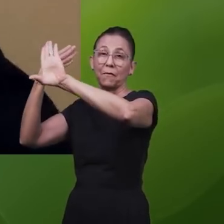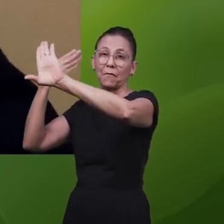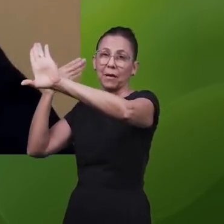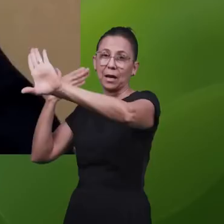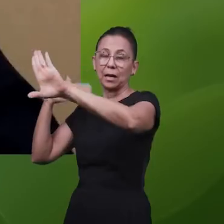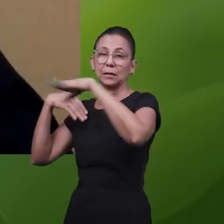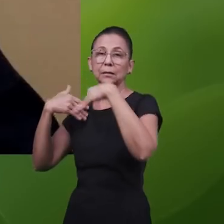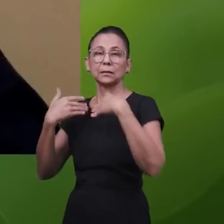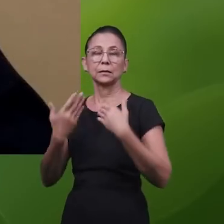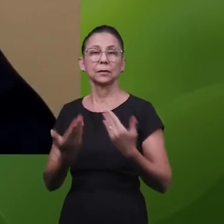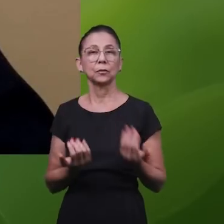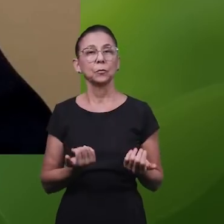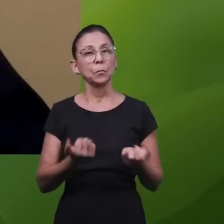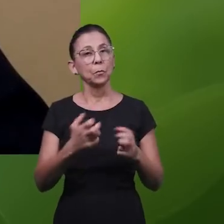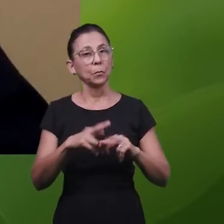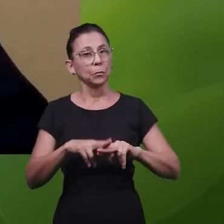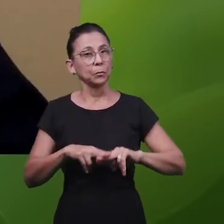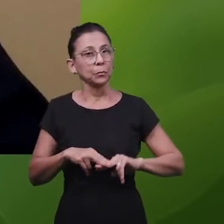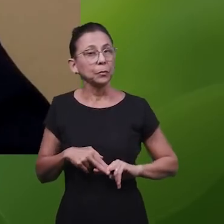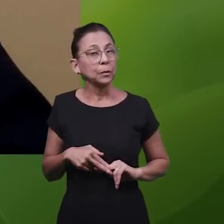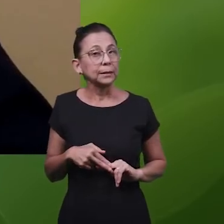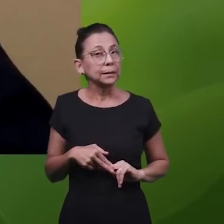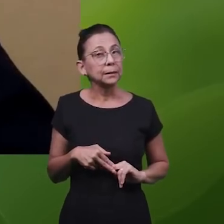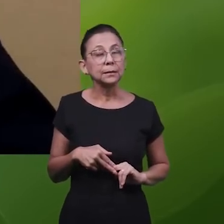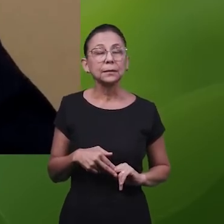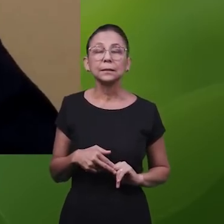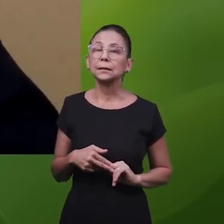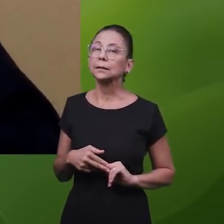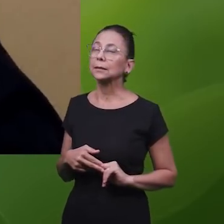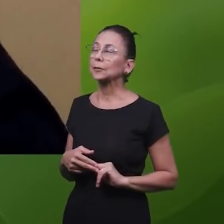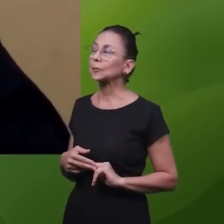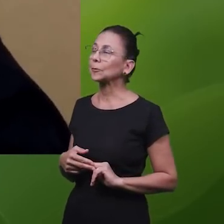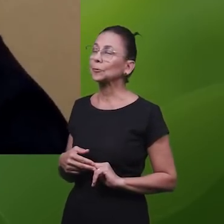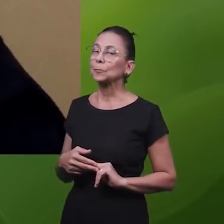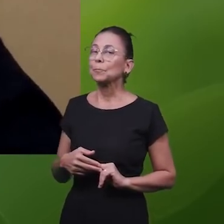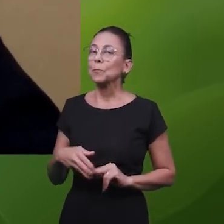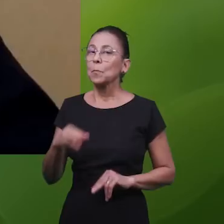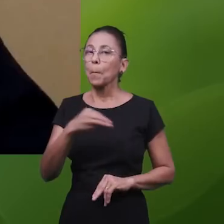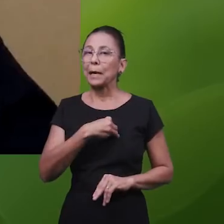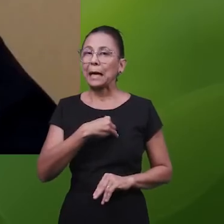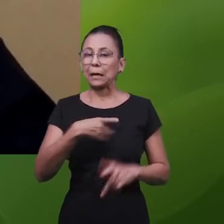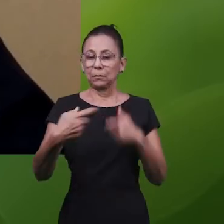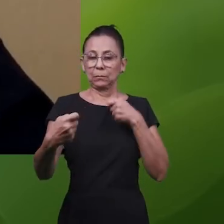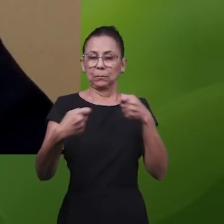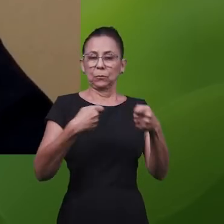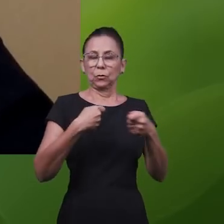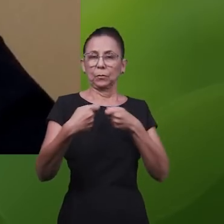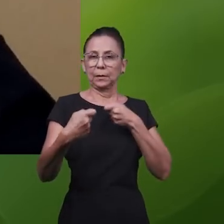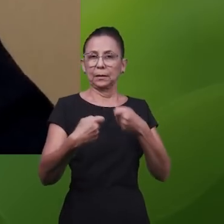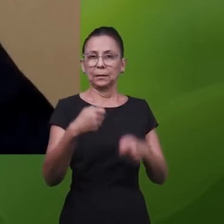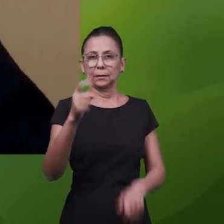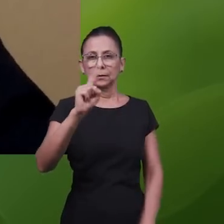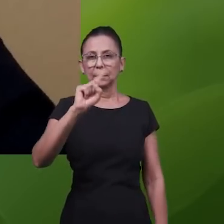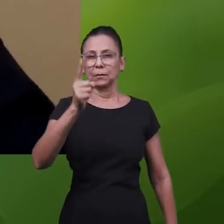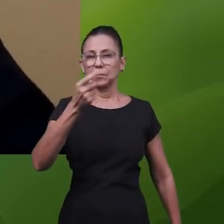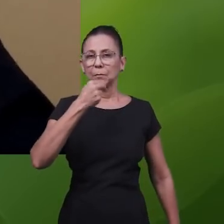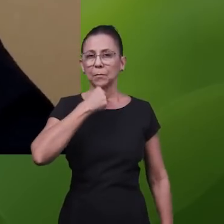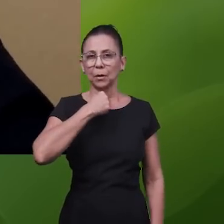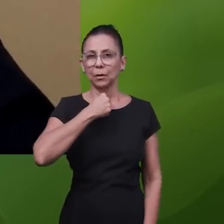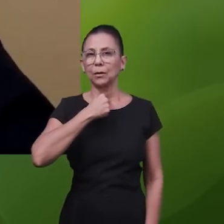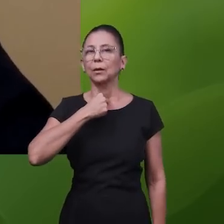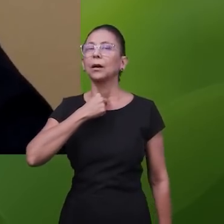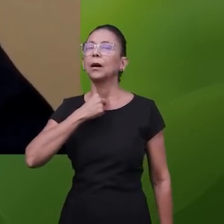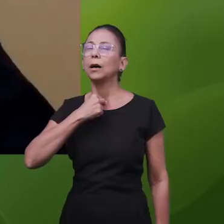Deus. Por essa razão, o pecado não pode reinar em nós. O que tem que reinar